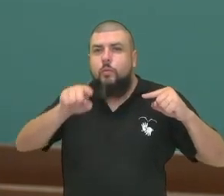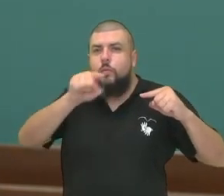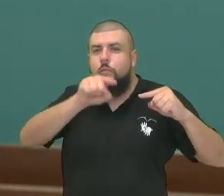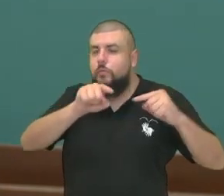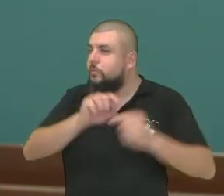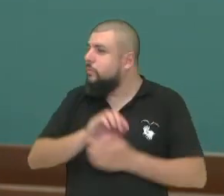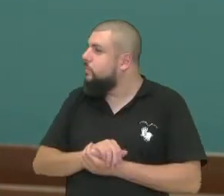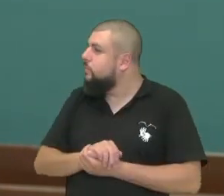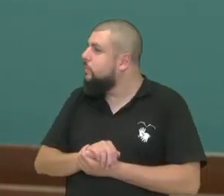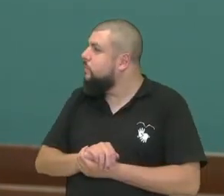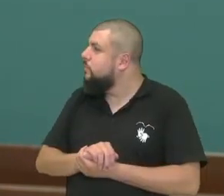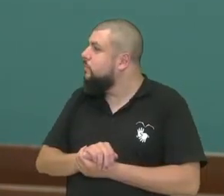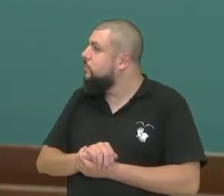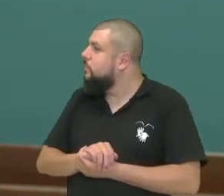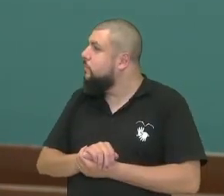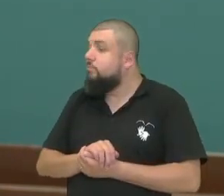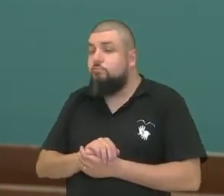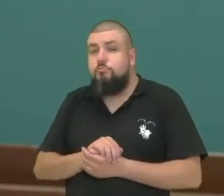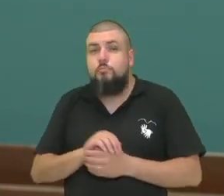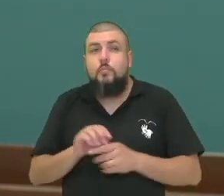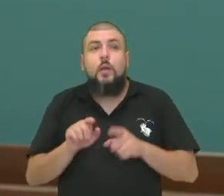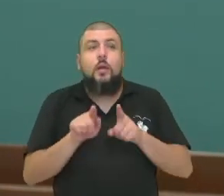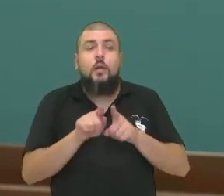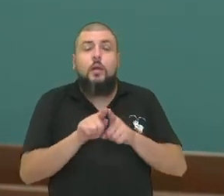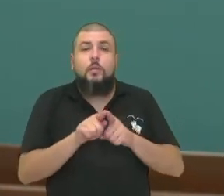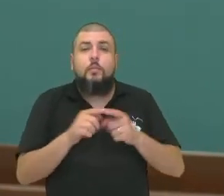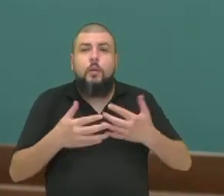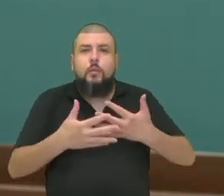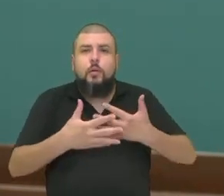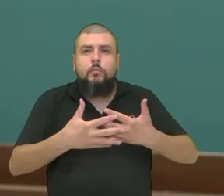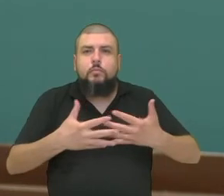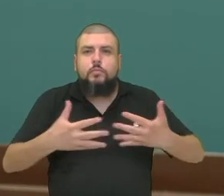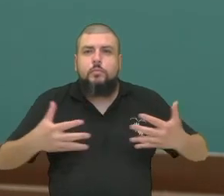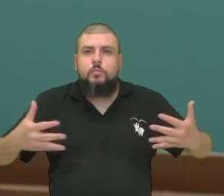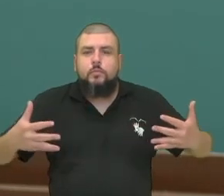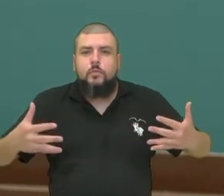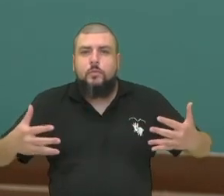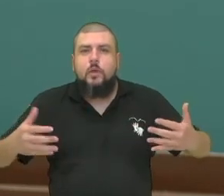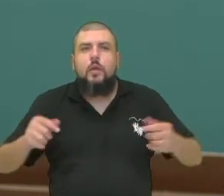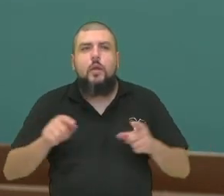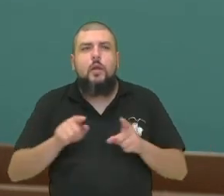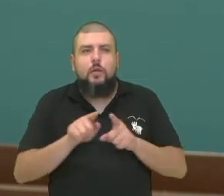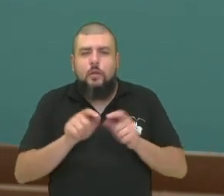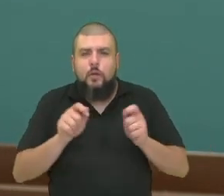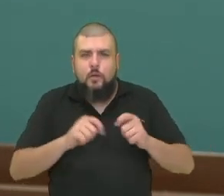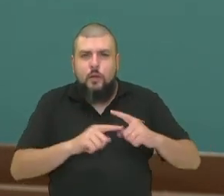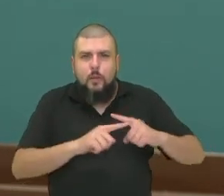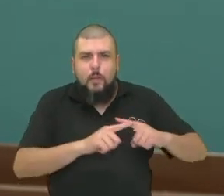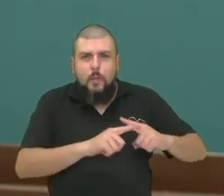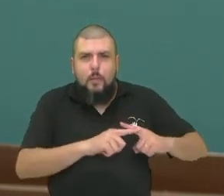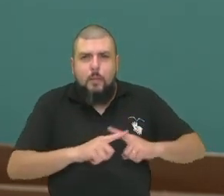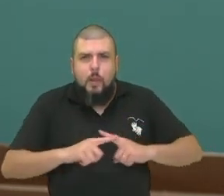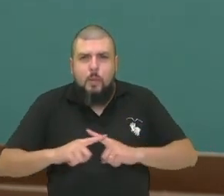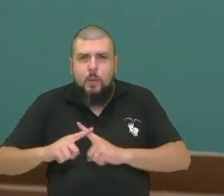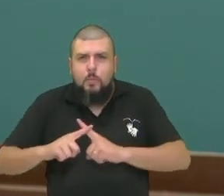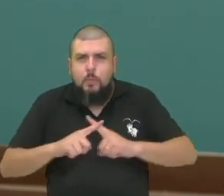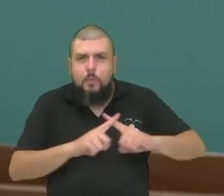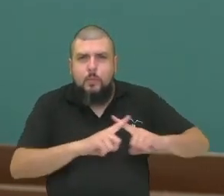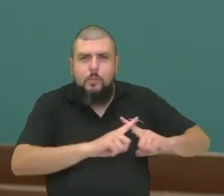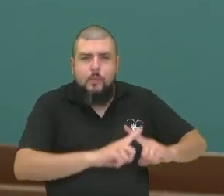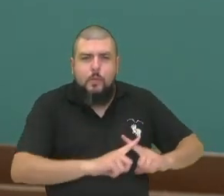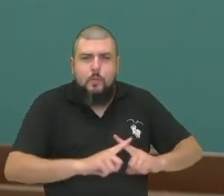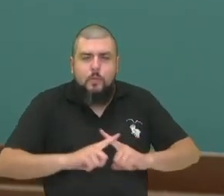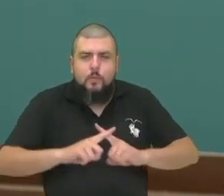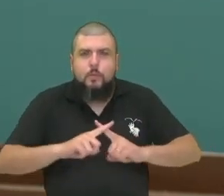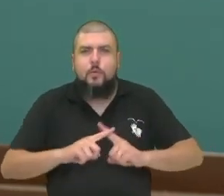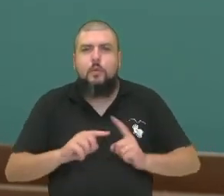tem nessa nessa cerquinha na verdade né a gente também consegue identificar Algumas angulações minhas né que